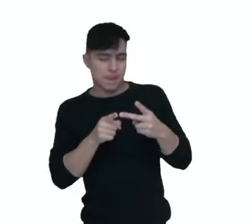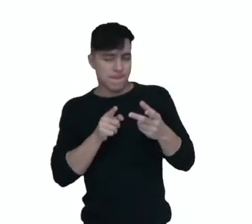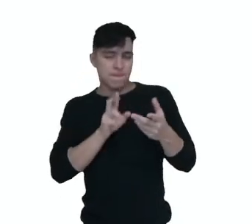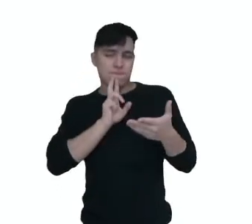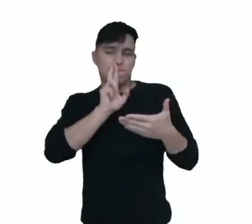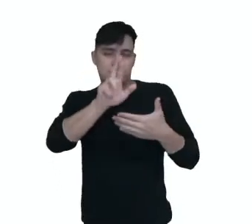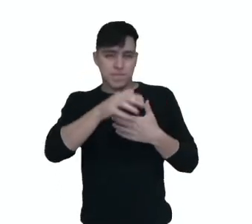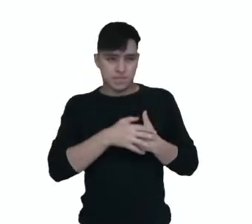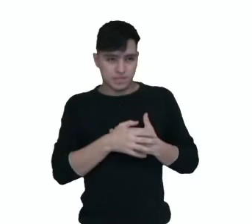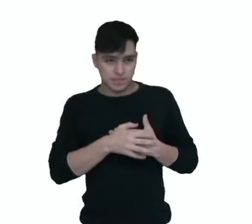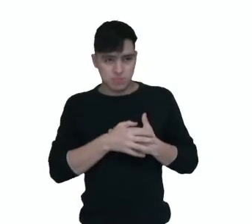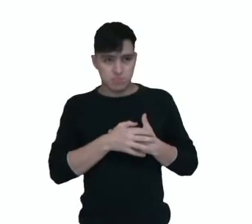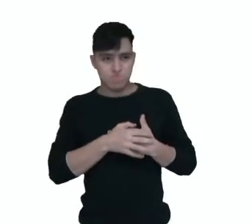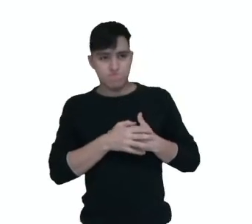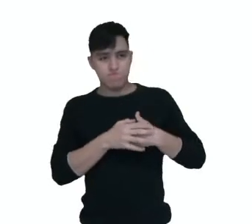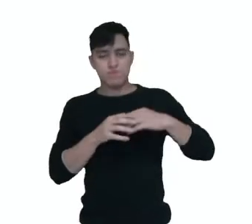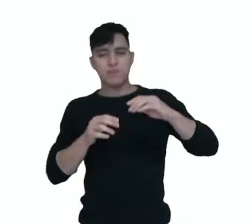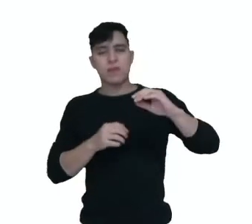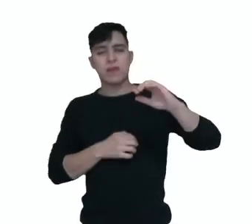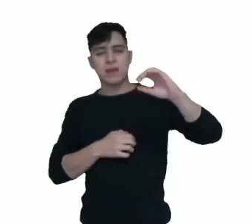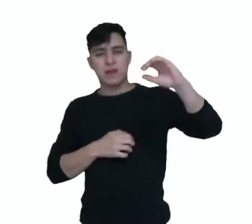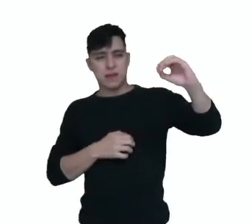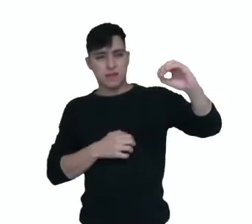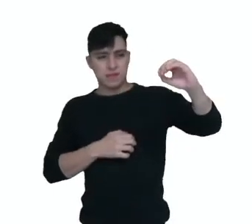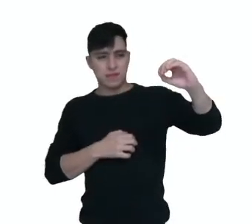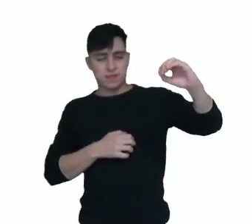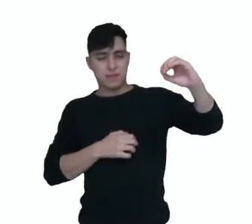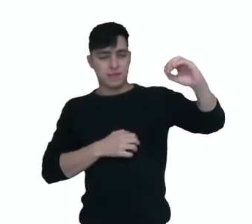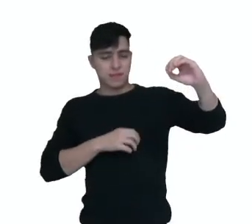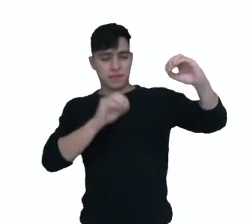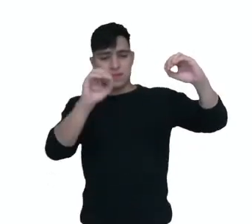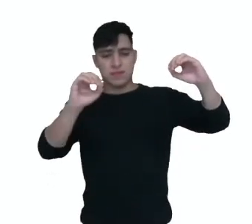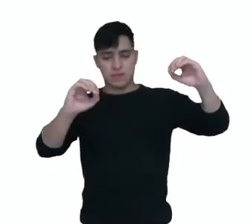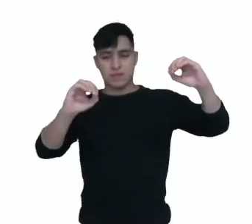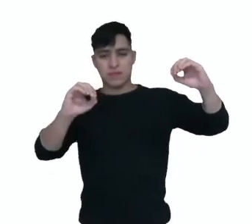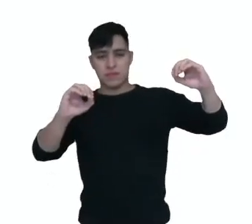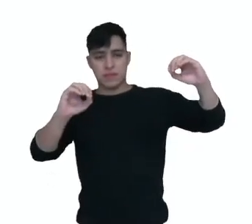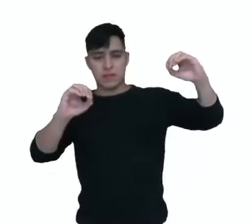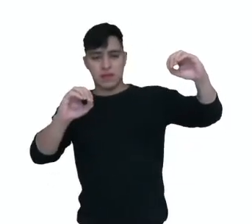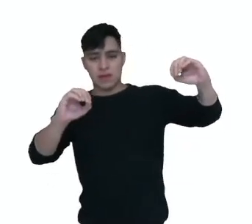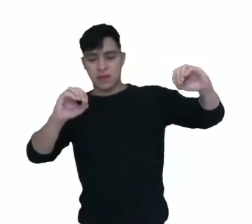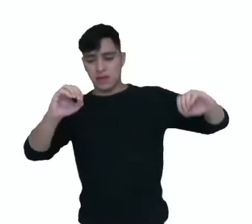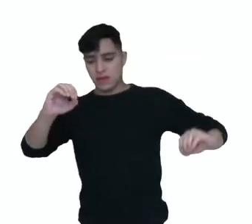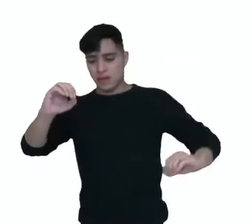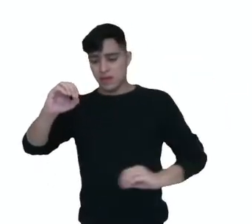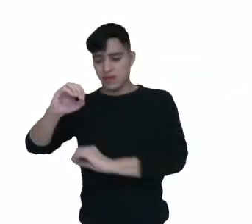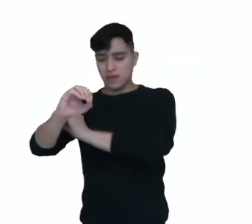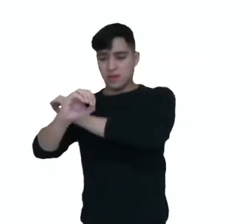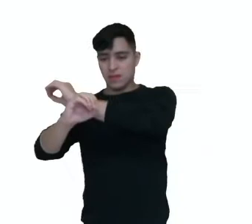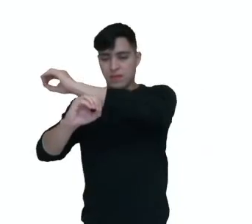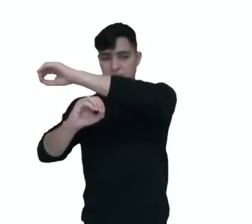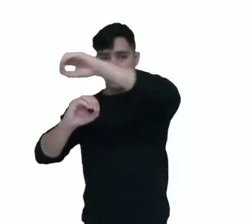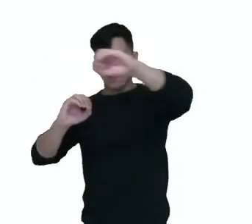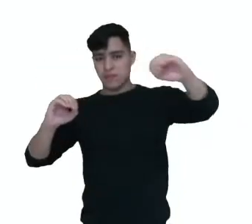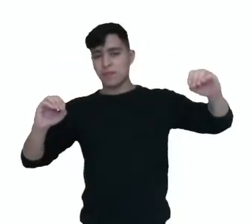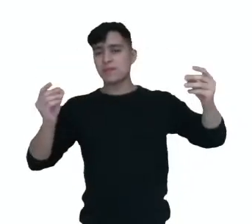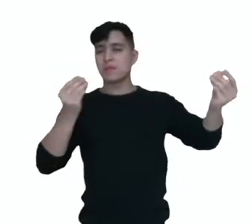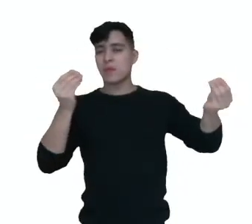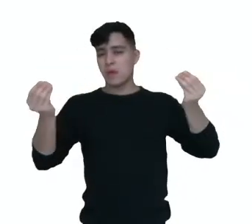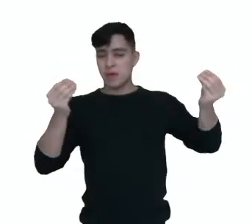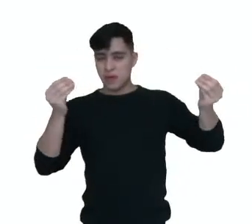né, da área 1 e área 2 são iguais, assim como as áreas e o tempo? Né? A gente respondeu essa